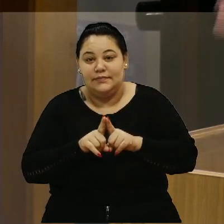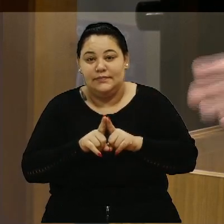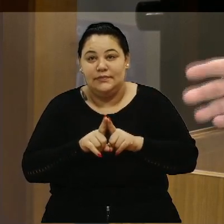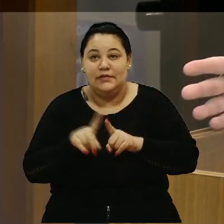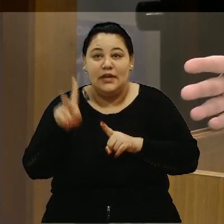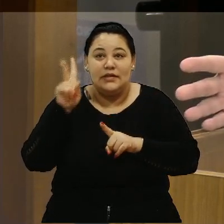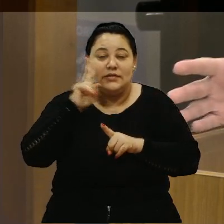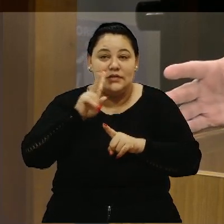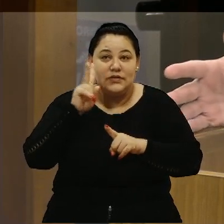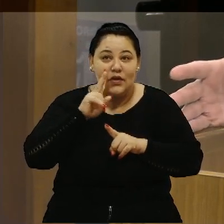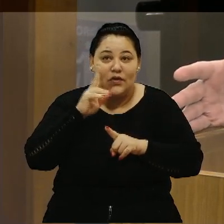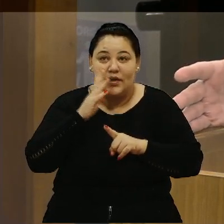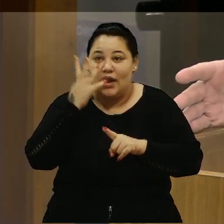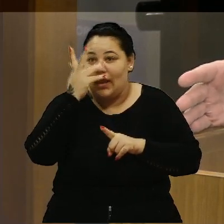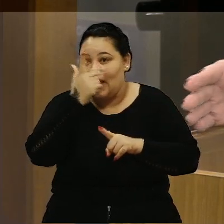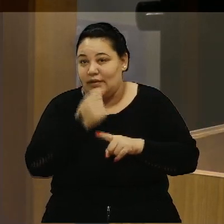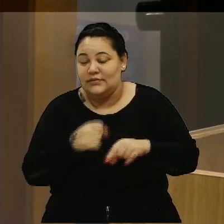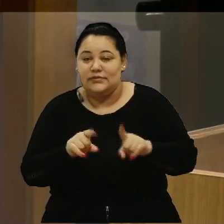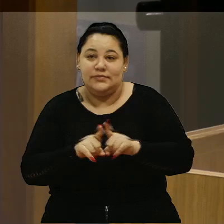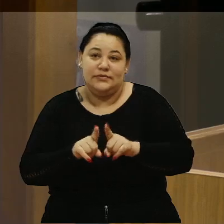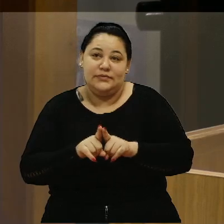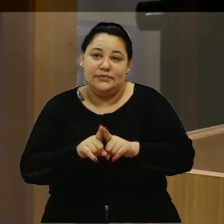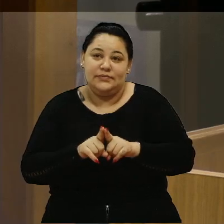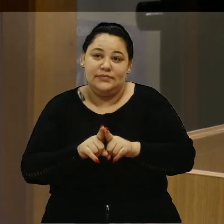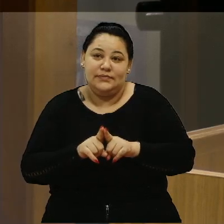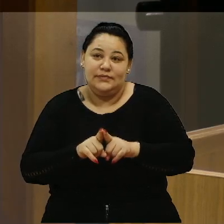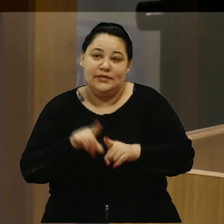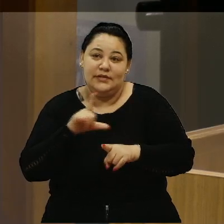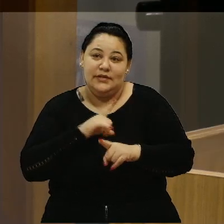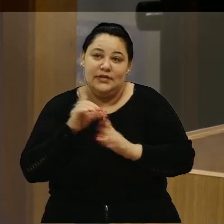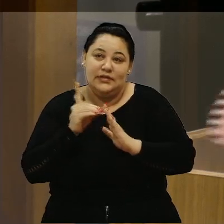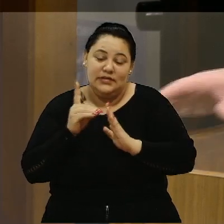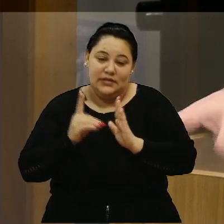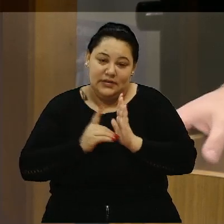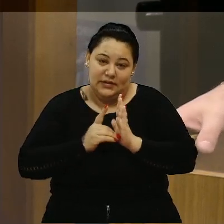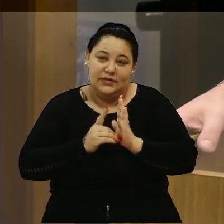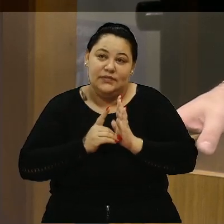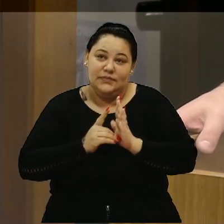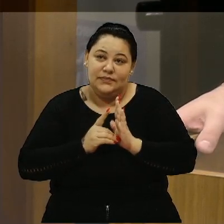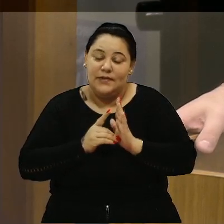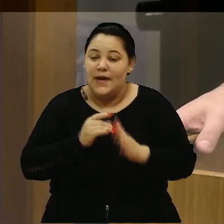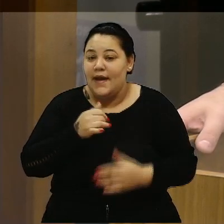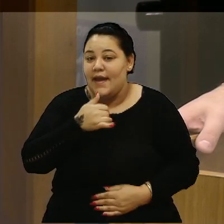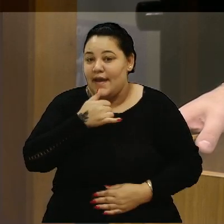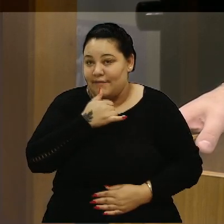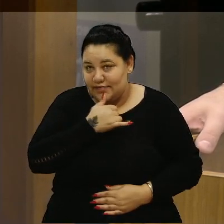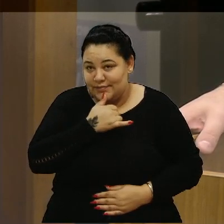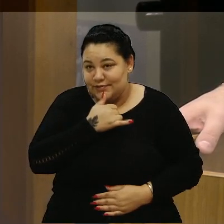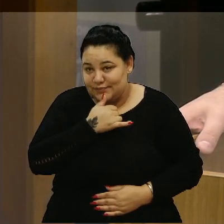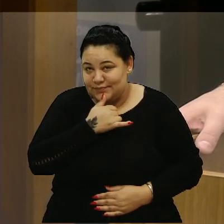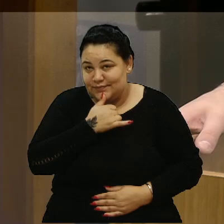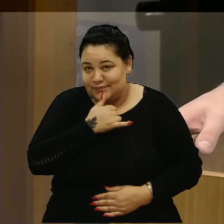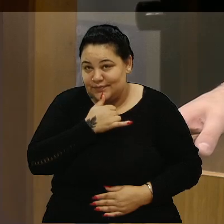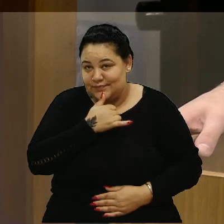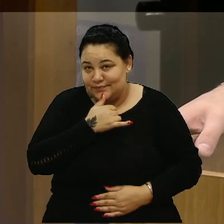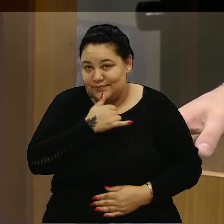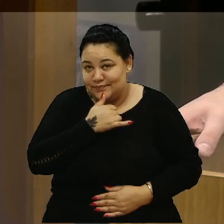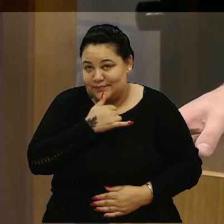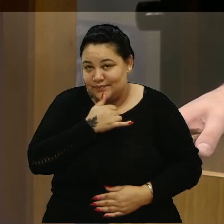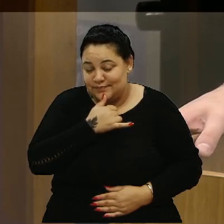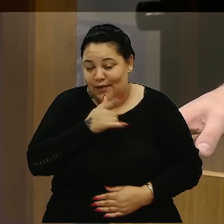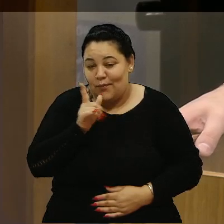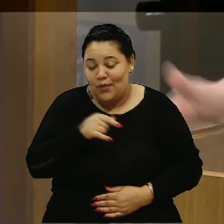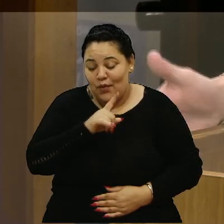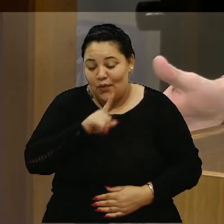história belíssima, vir esse decreto que, infelizmente, acaba tolhindo os